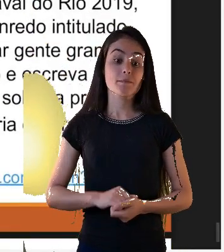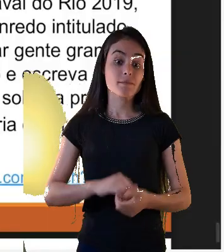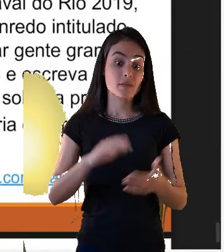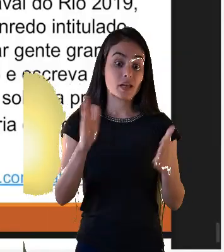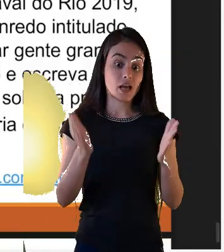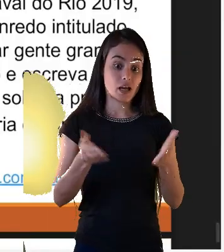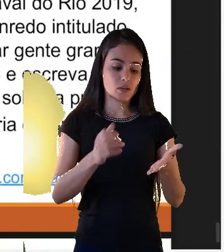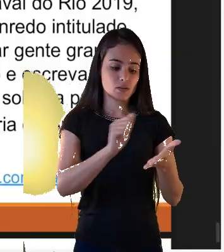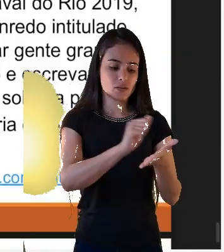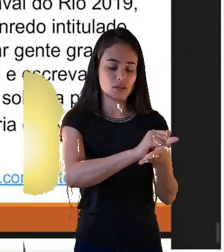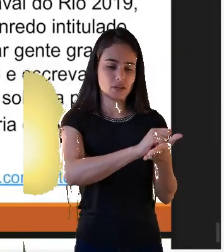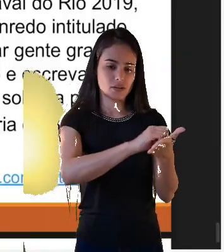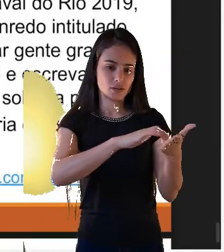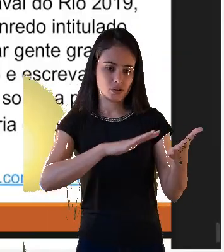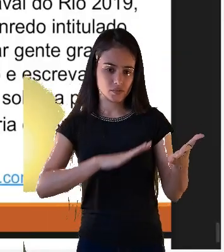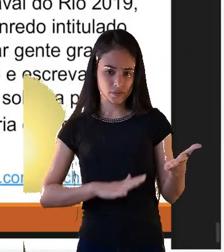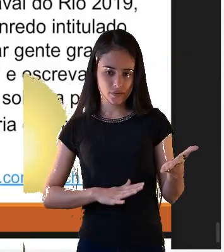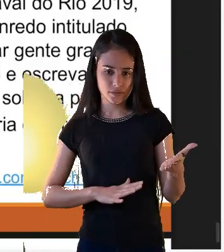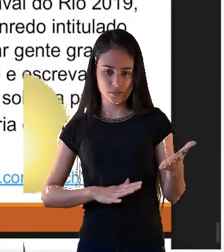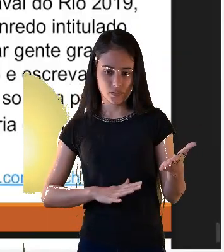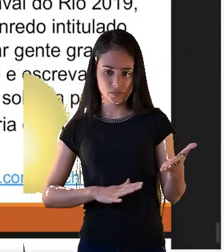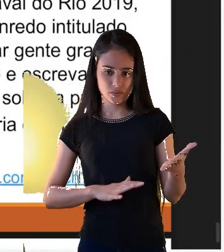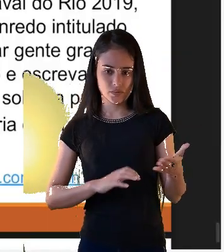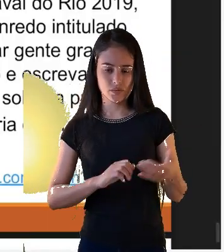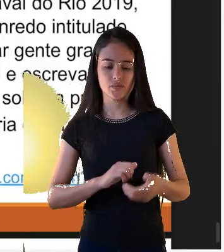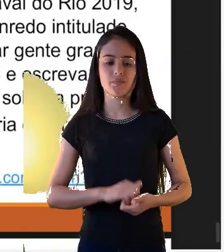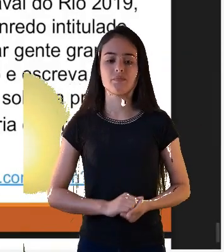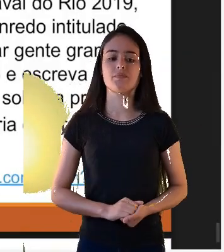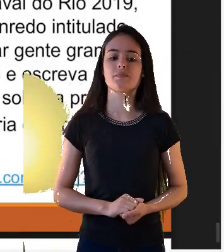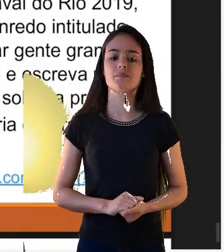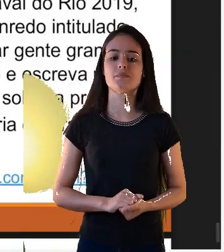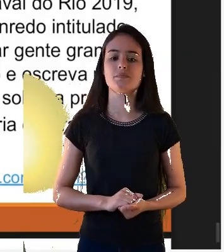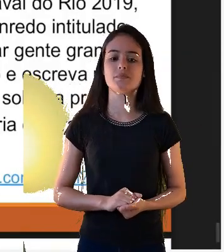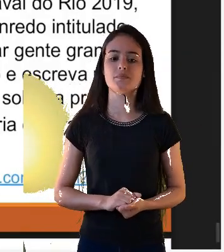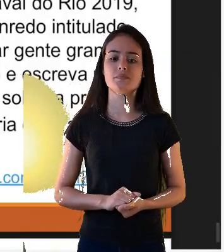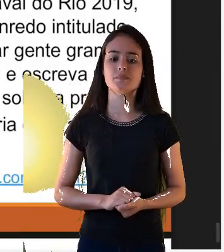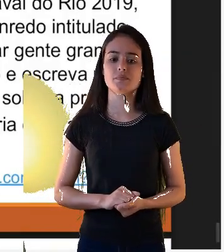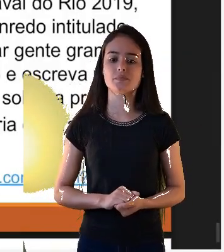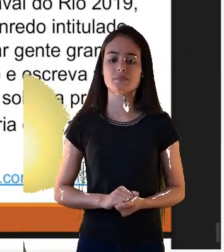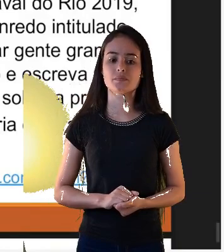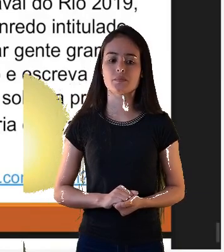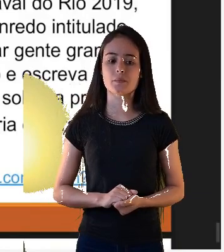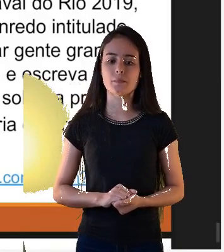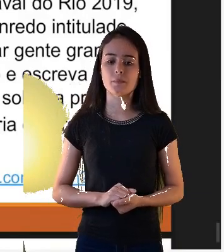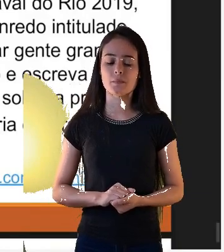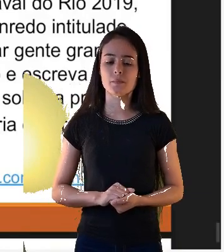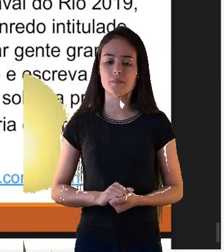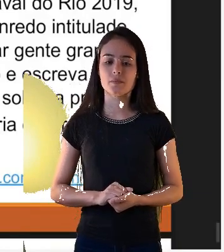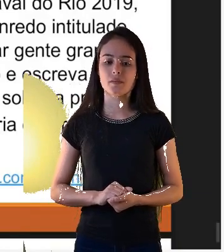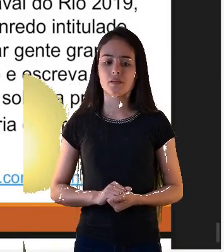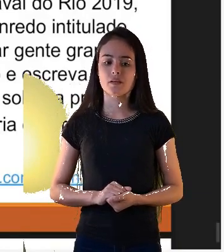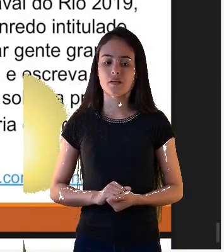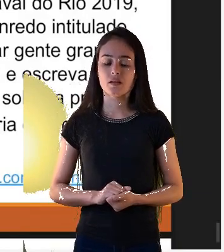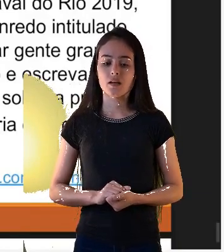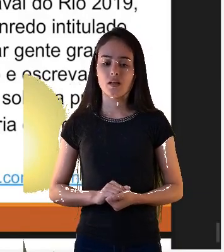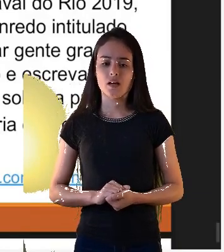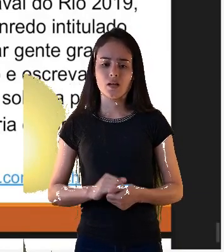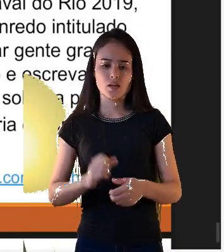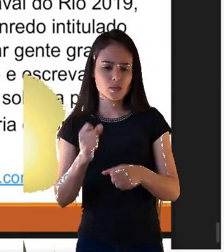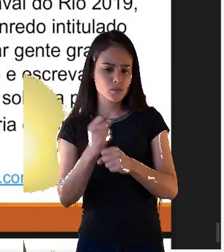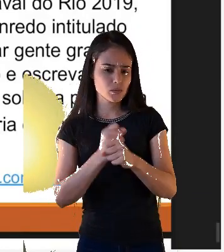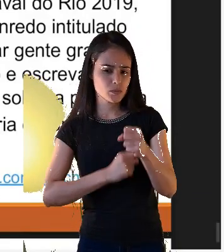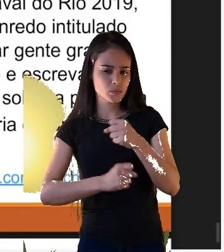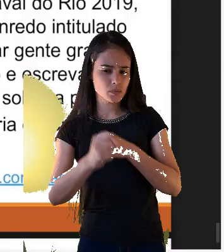Então, em 2019, a Escola de Samba Mangueira ela foi campeã do carnaval com o samba enredo História